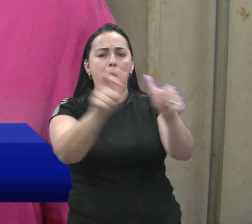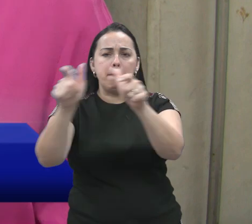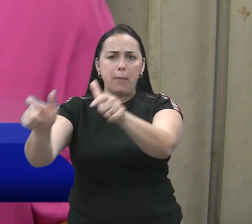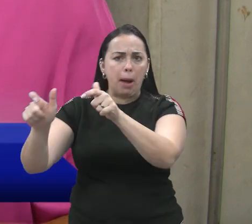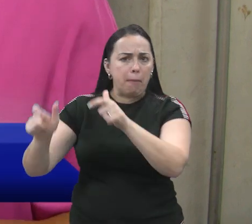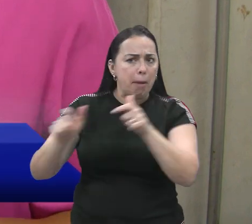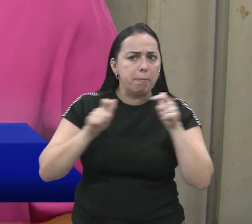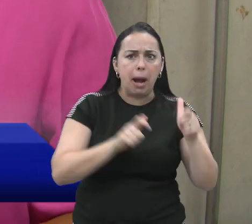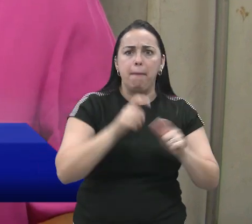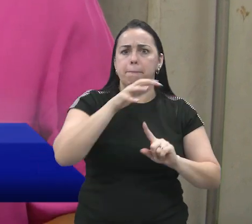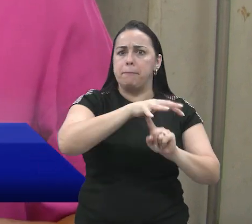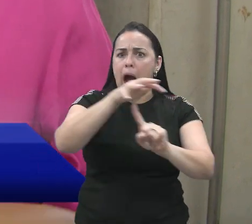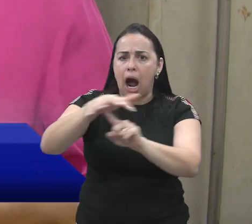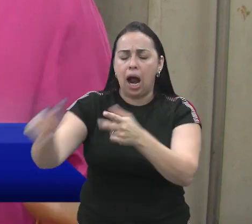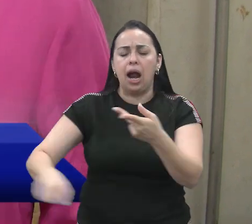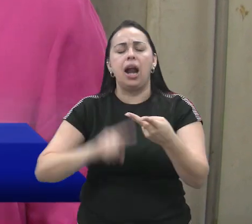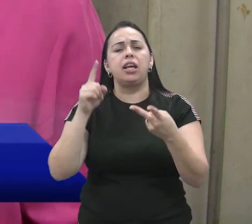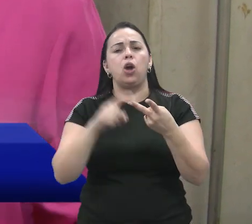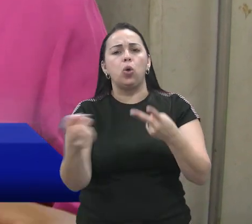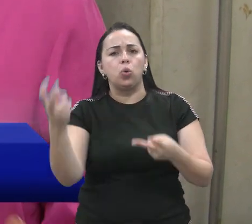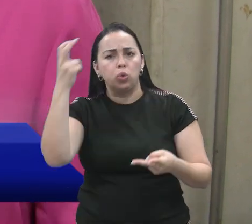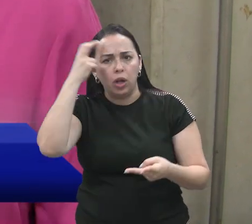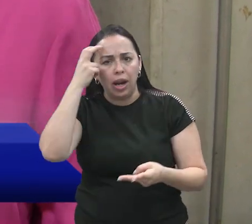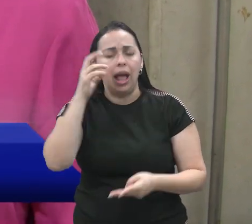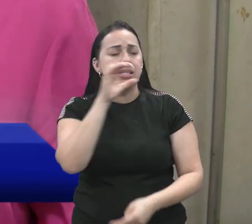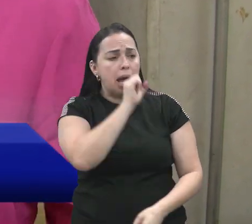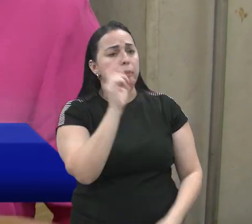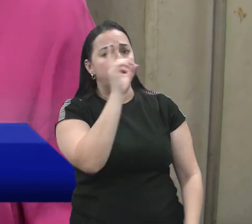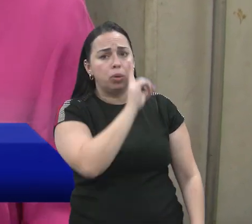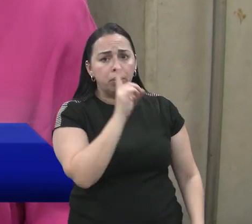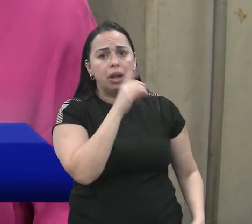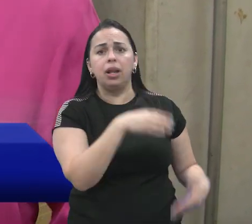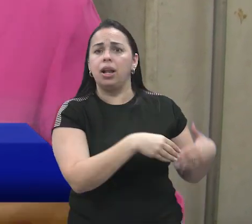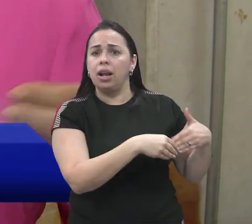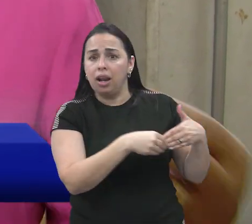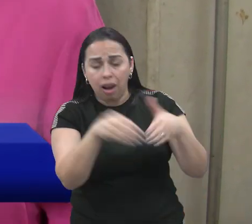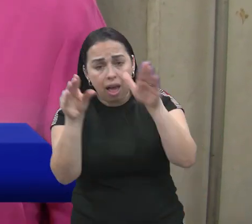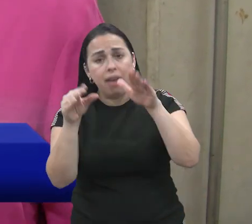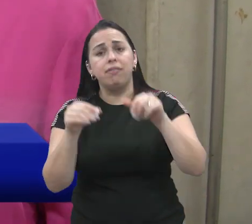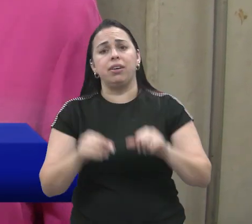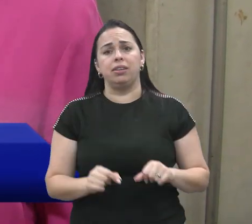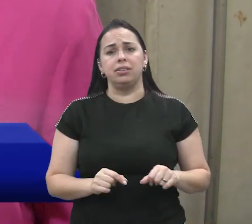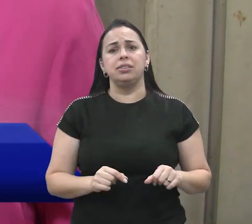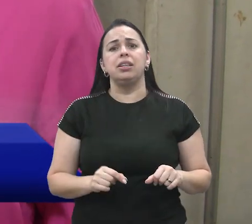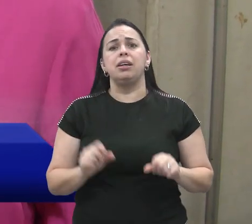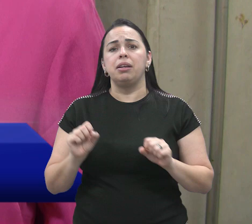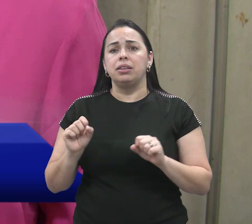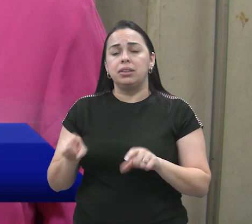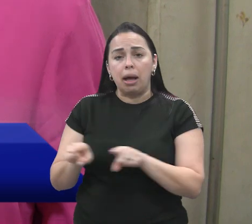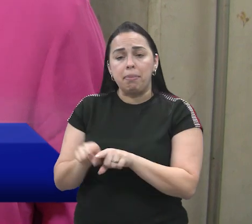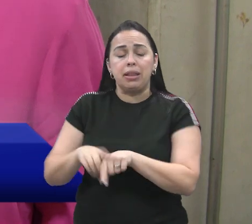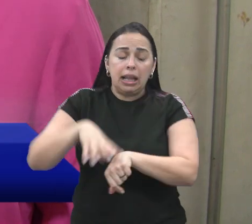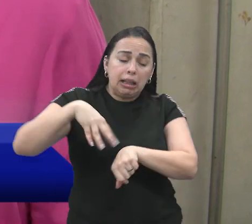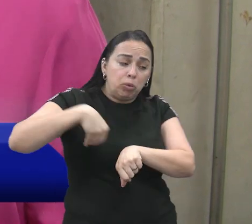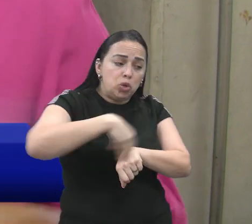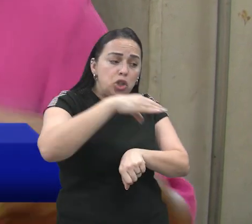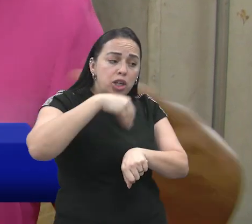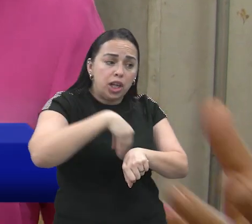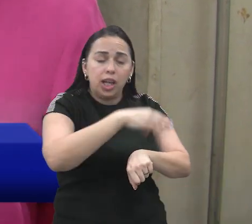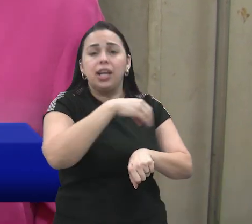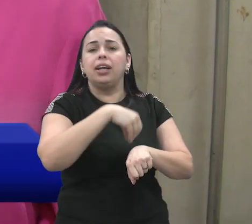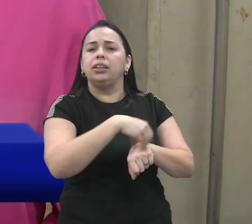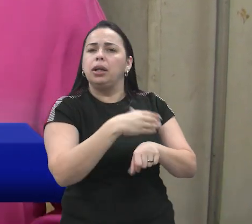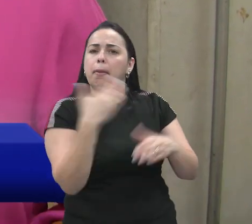parques, né? Nós temos aí atividades culturais interessantíssimas. Então, final de semana, ou mesmo durante a semana, ainda nesse resto de férias,